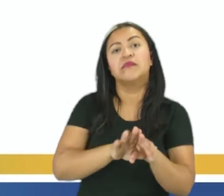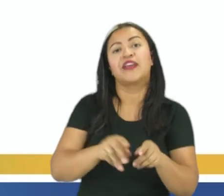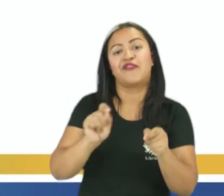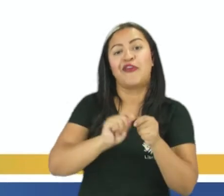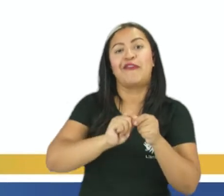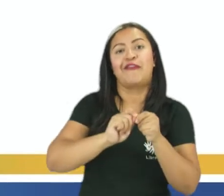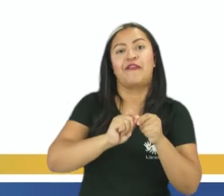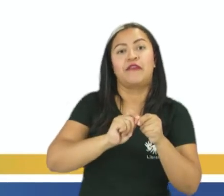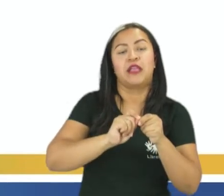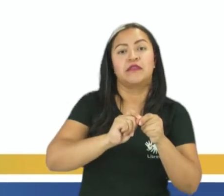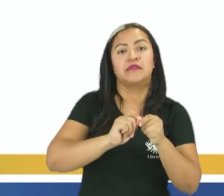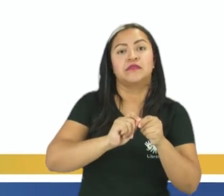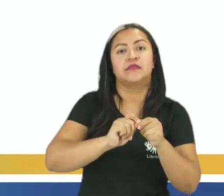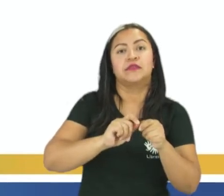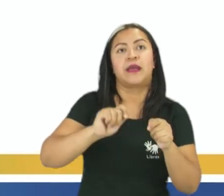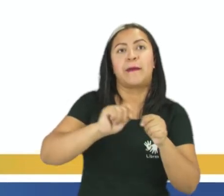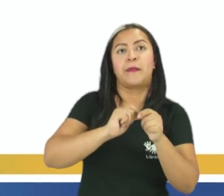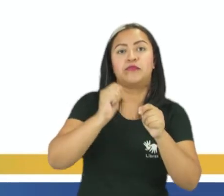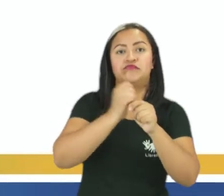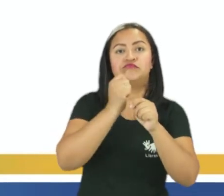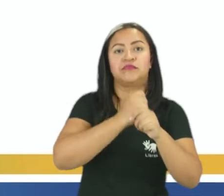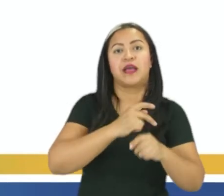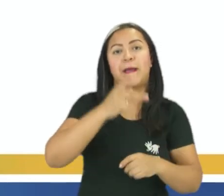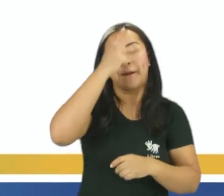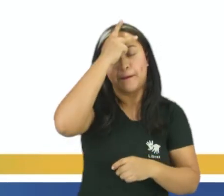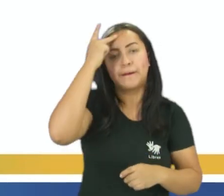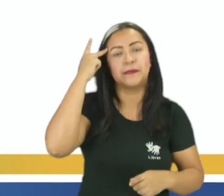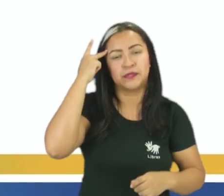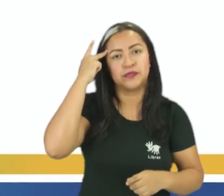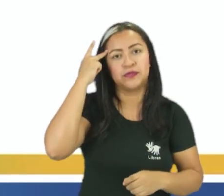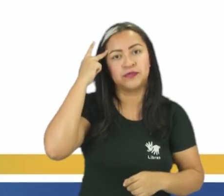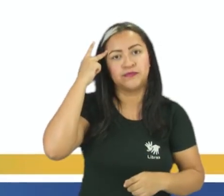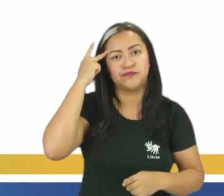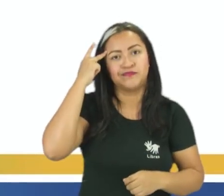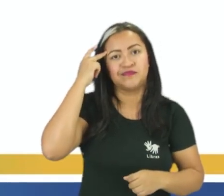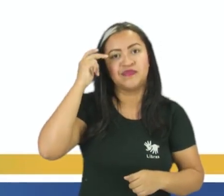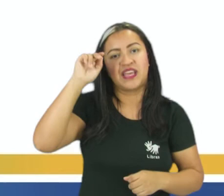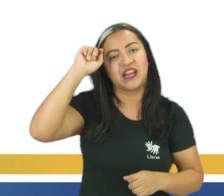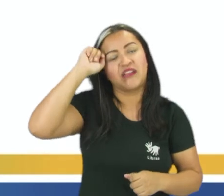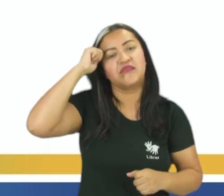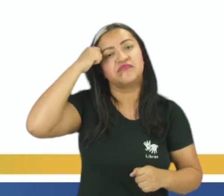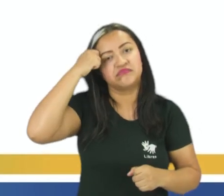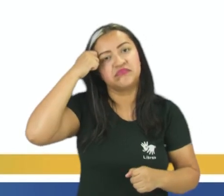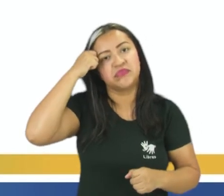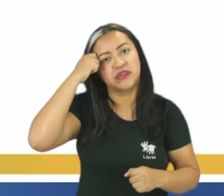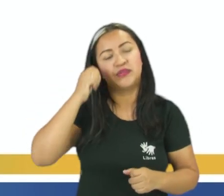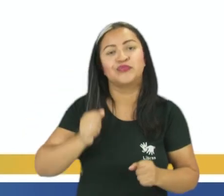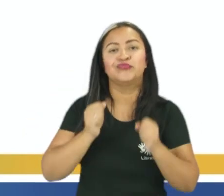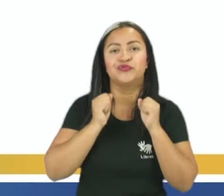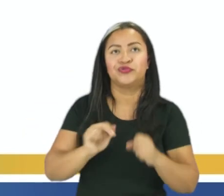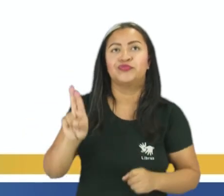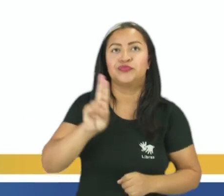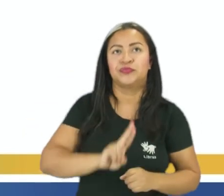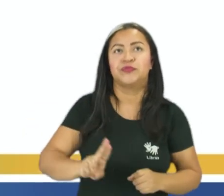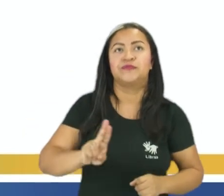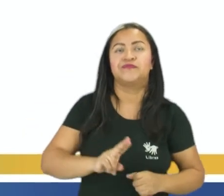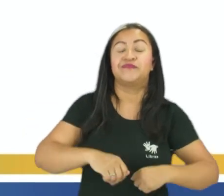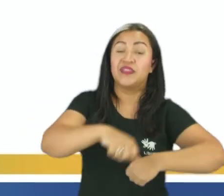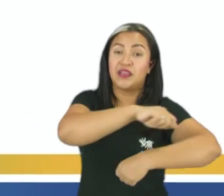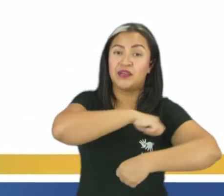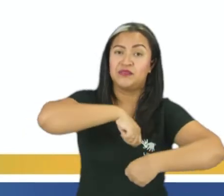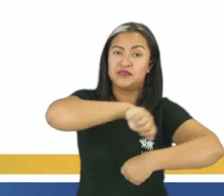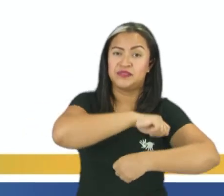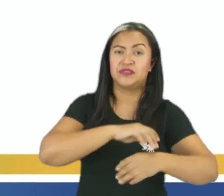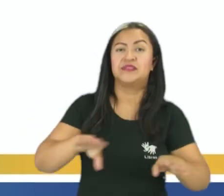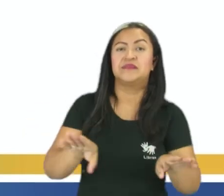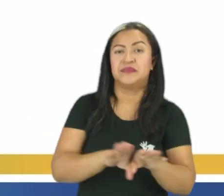né, porque era o material que os negros tinham acesso nesse período, tá? A cozinha, né, como eu disse para